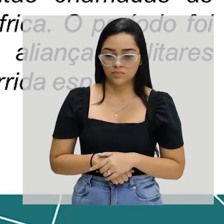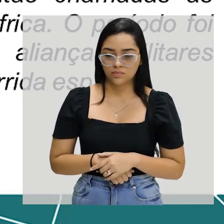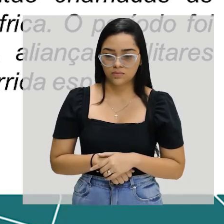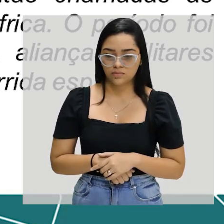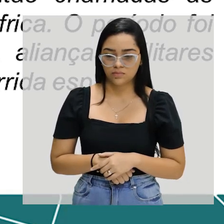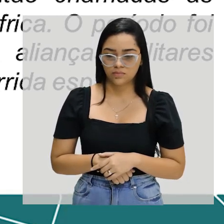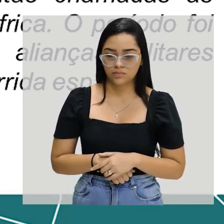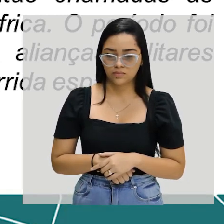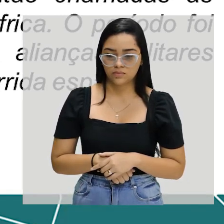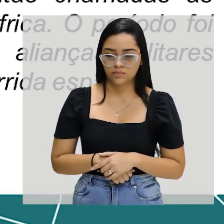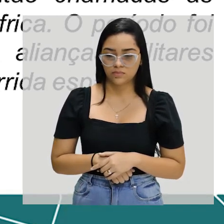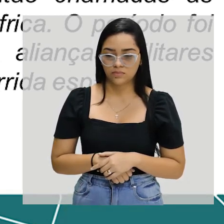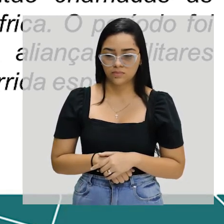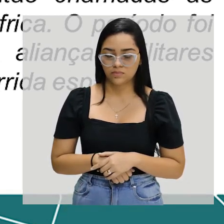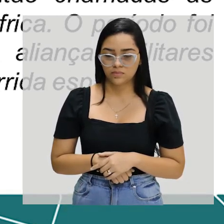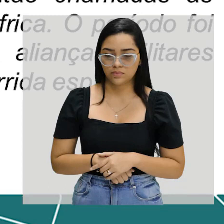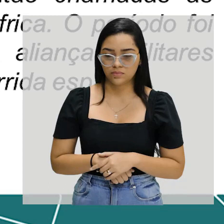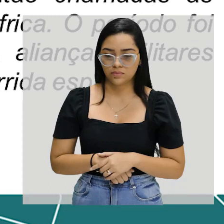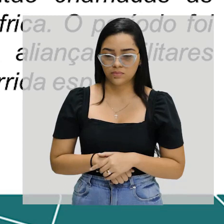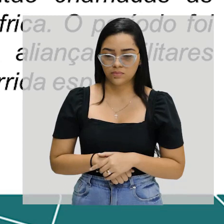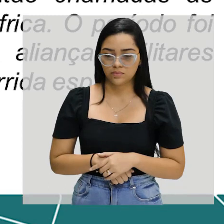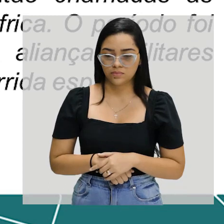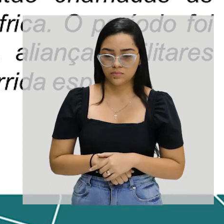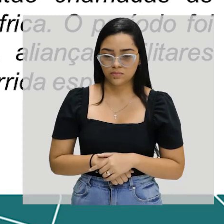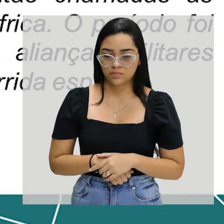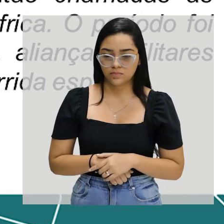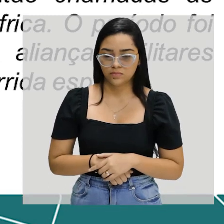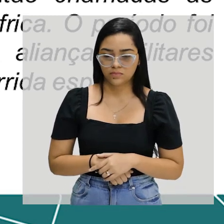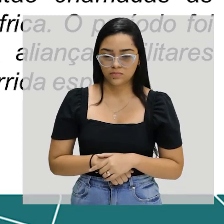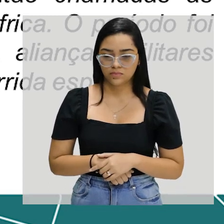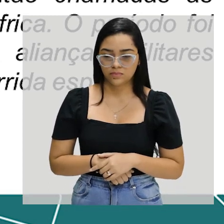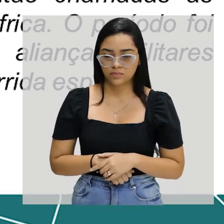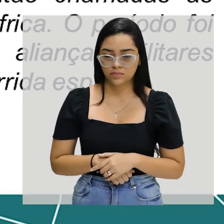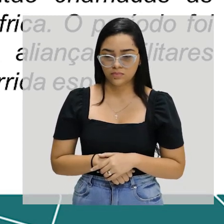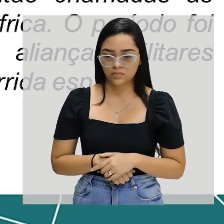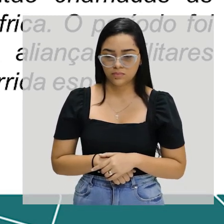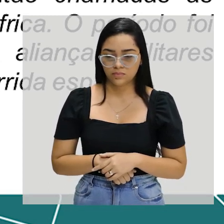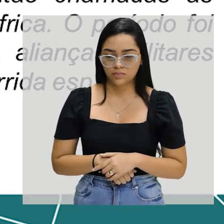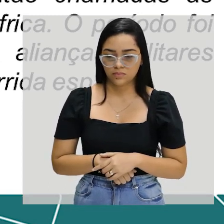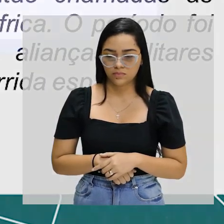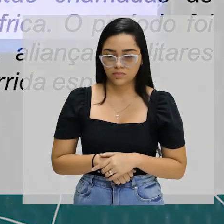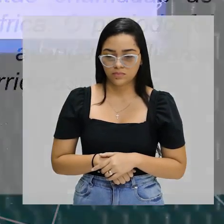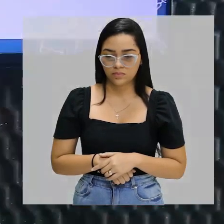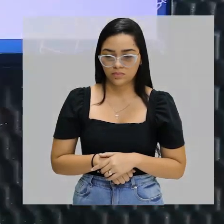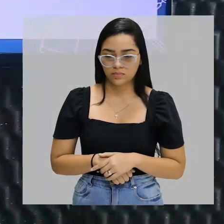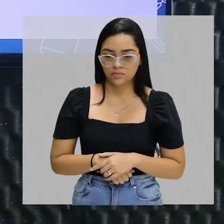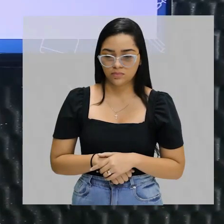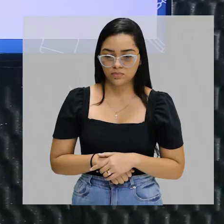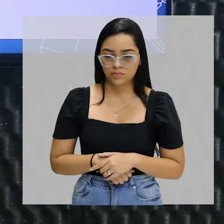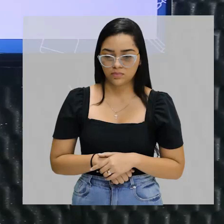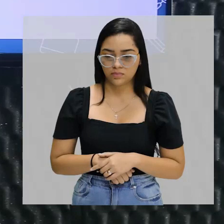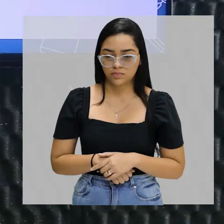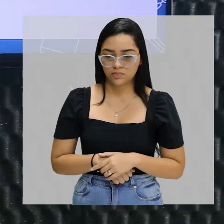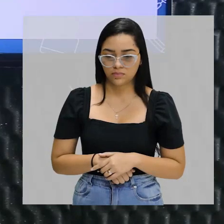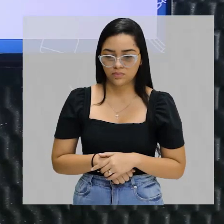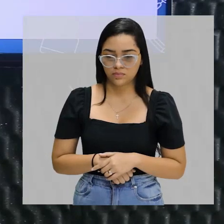o período marcado por guerras e algumas regiões do planeta alianças militares supranacionais corrida militar